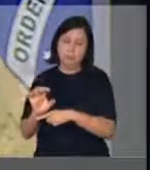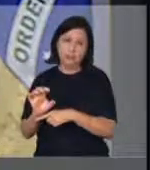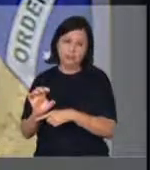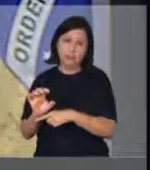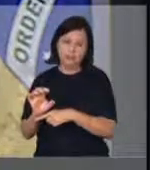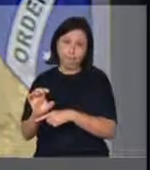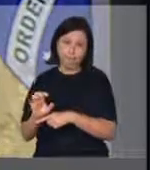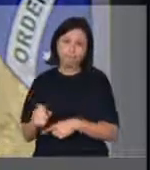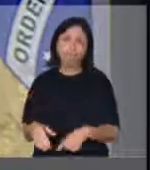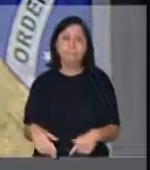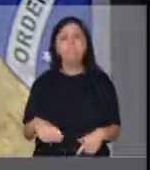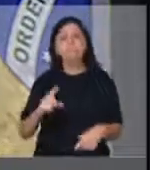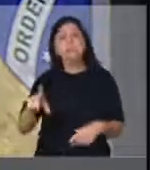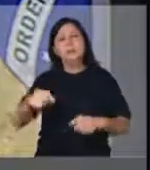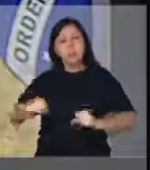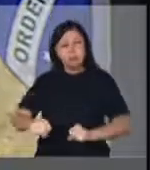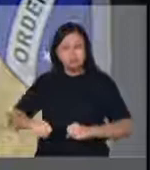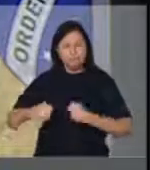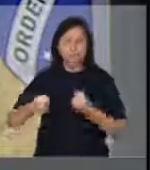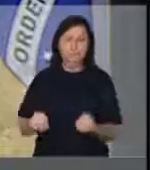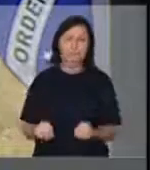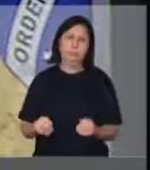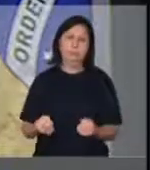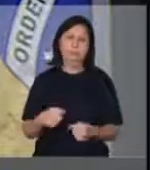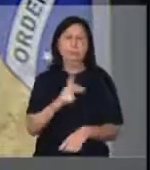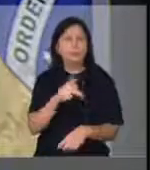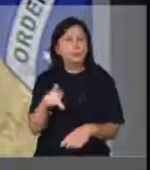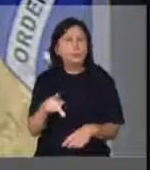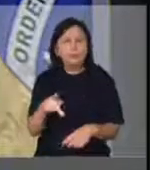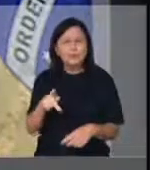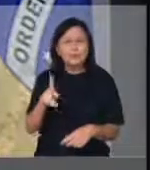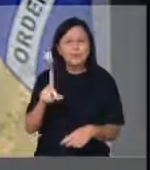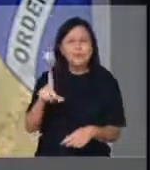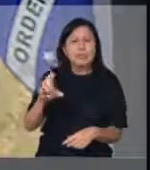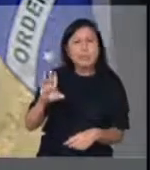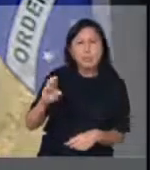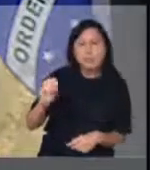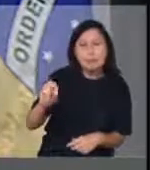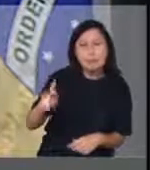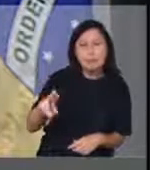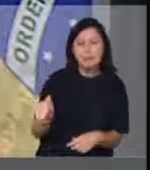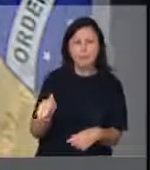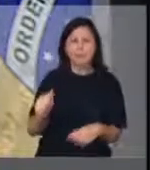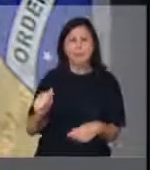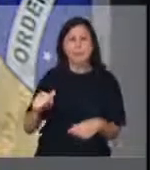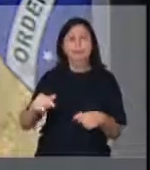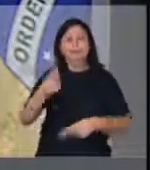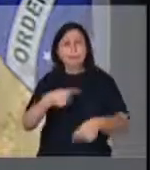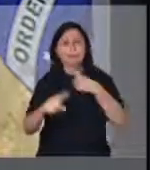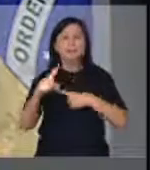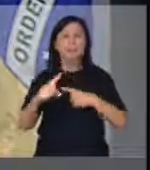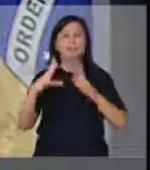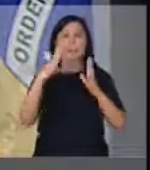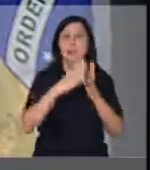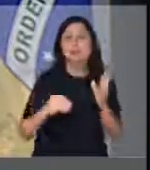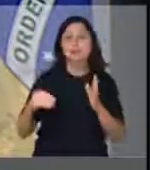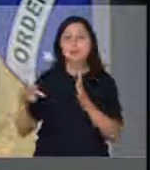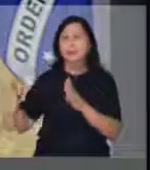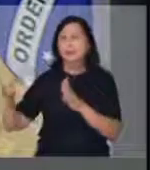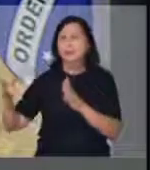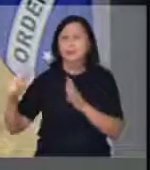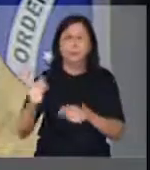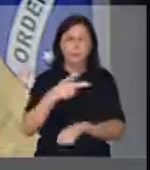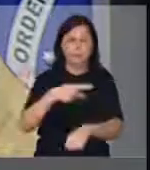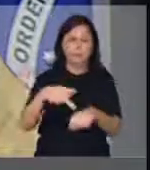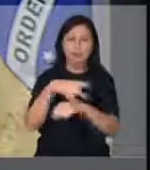perseverança ela se tornou deputada mariana exemplo de todo o país tendo sua história relatada por vários setores de comunicação nacional e até